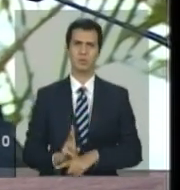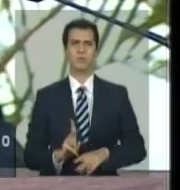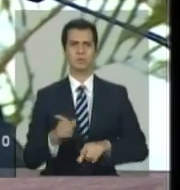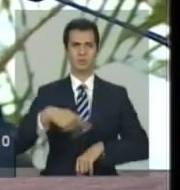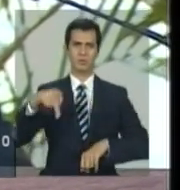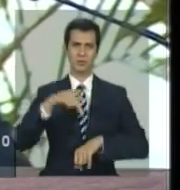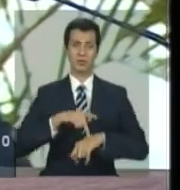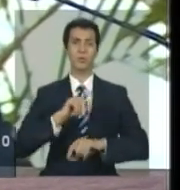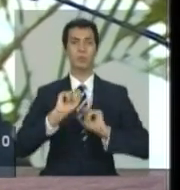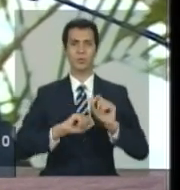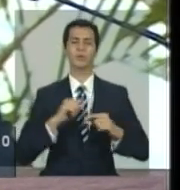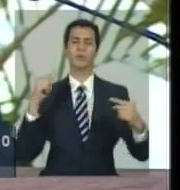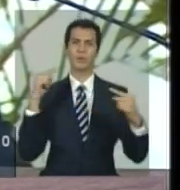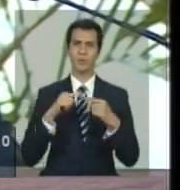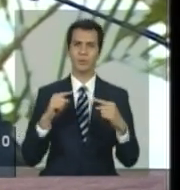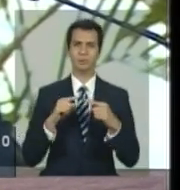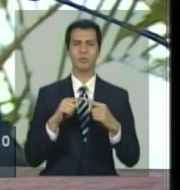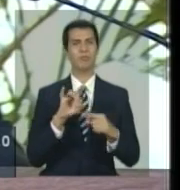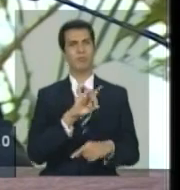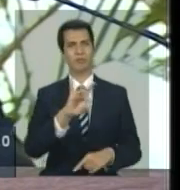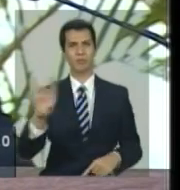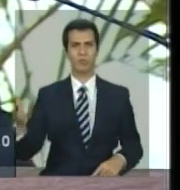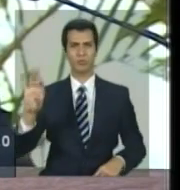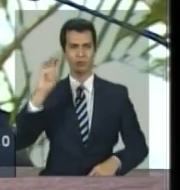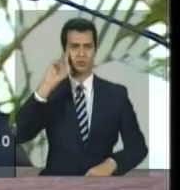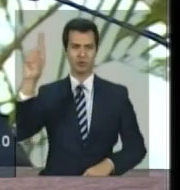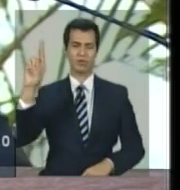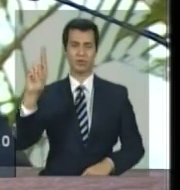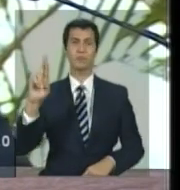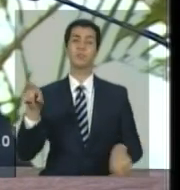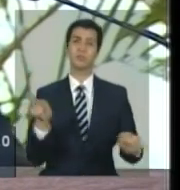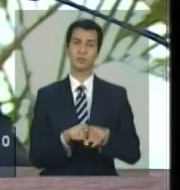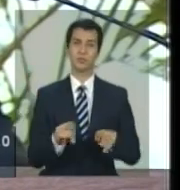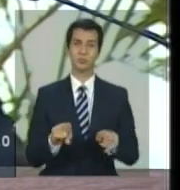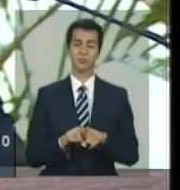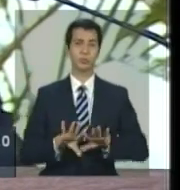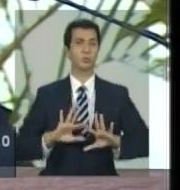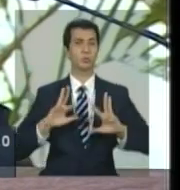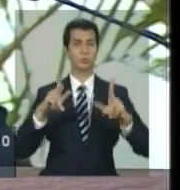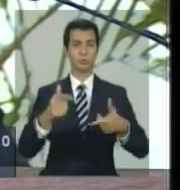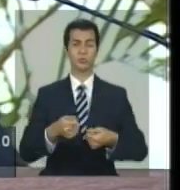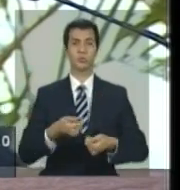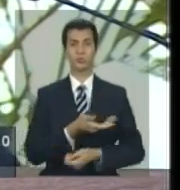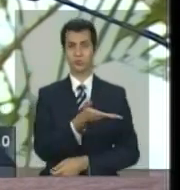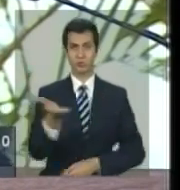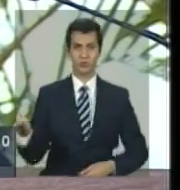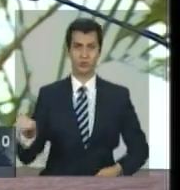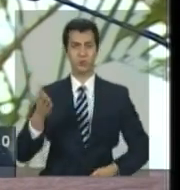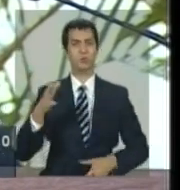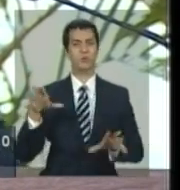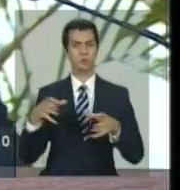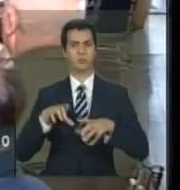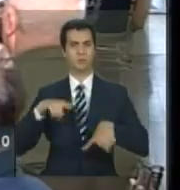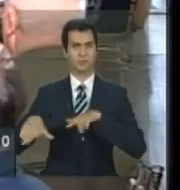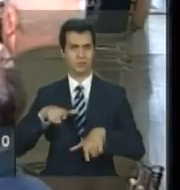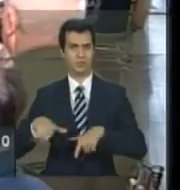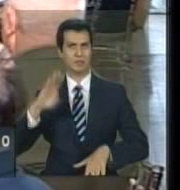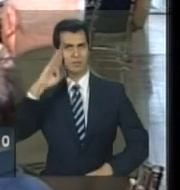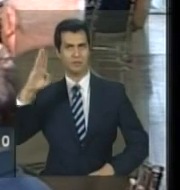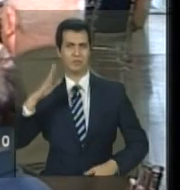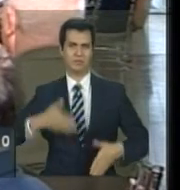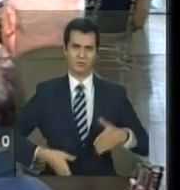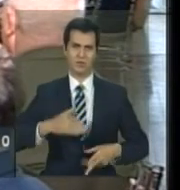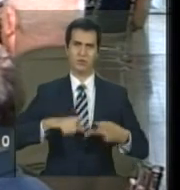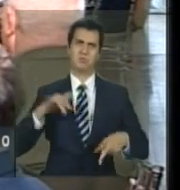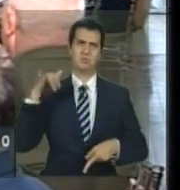das características dos nossos oficiais-generais e seguramente também de todos os soldados, marinheiros e aviadores que se